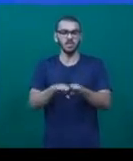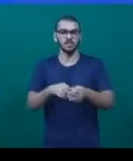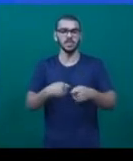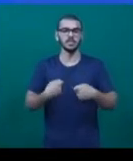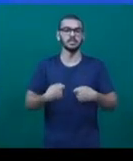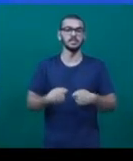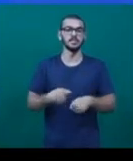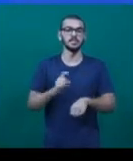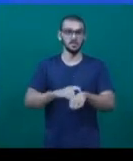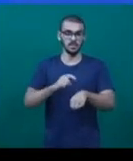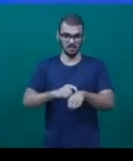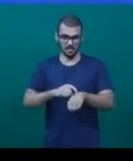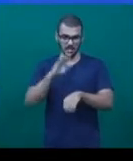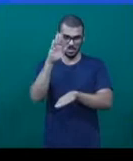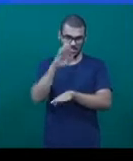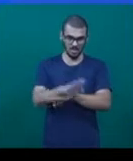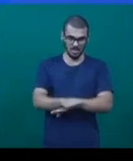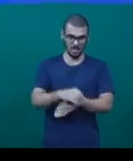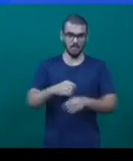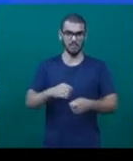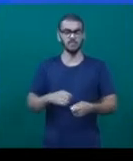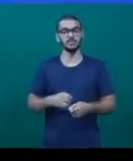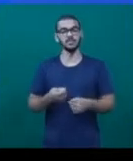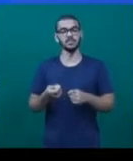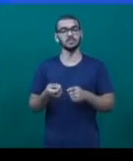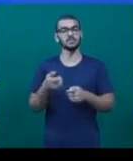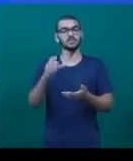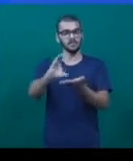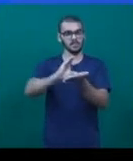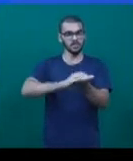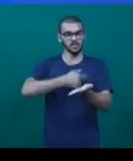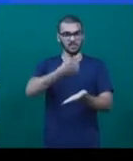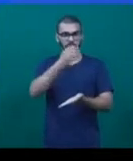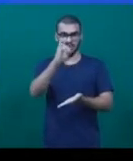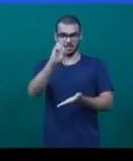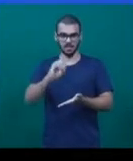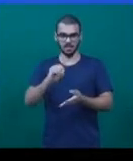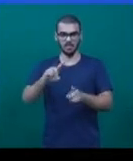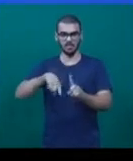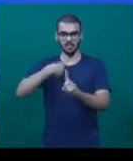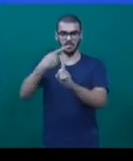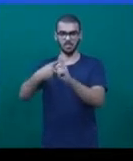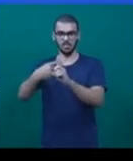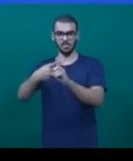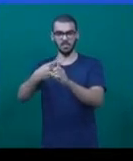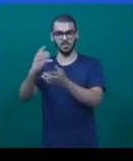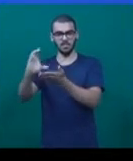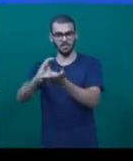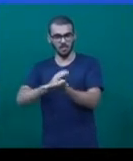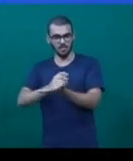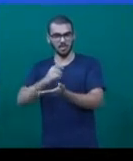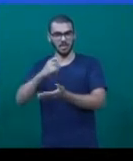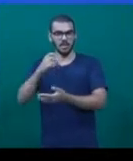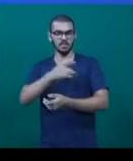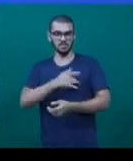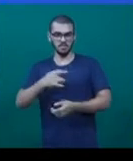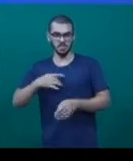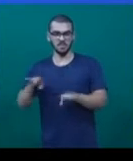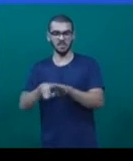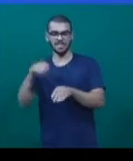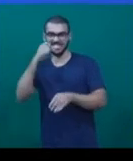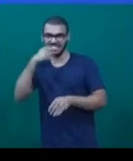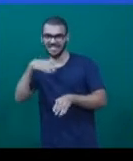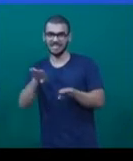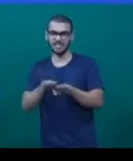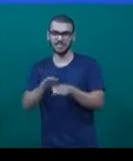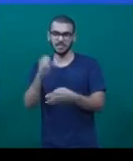O horário de trabalho é no período da tarde. A bolsa auxílio é de R$ 750,00, mais convênio médico, convênio odontológico